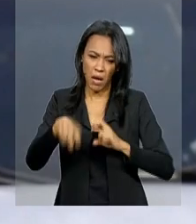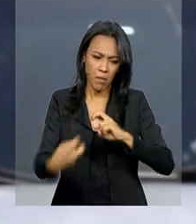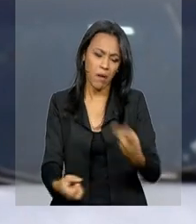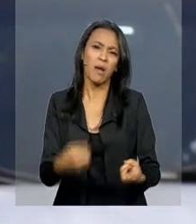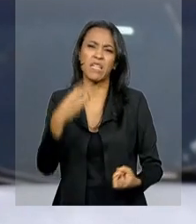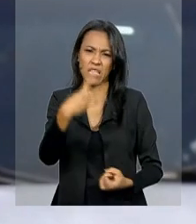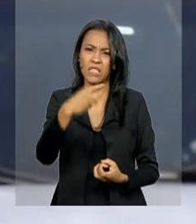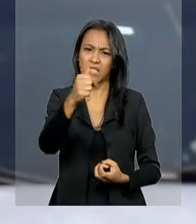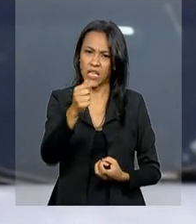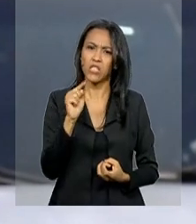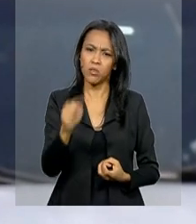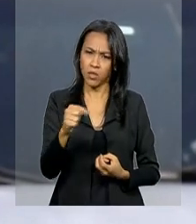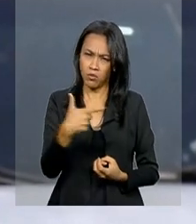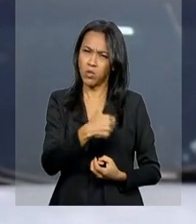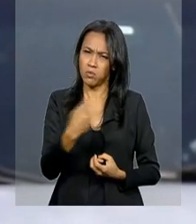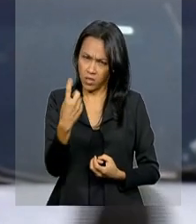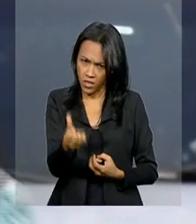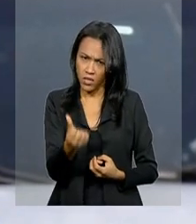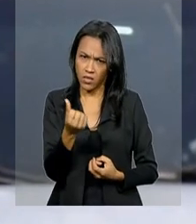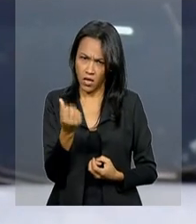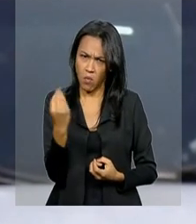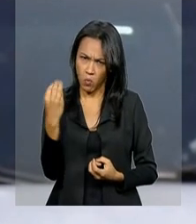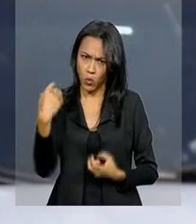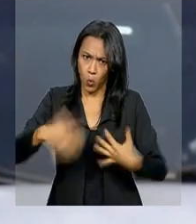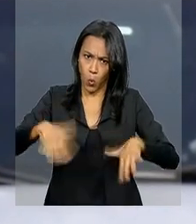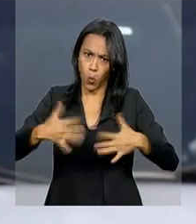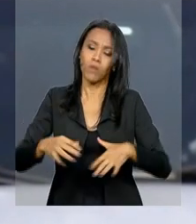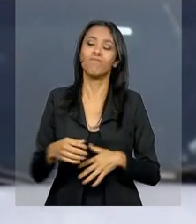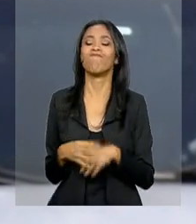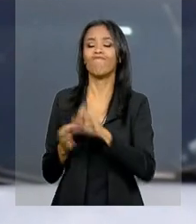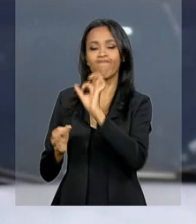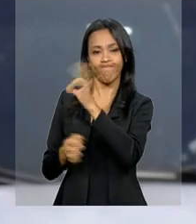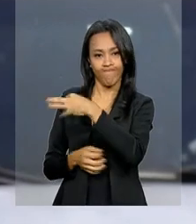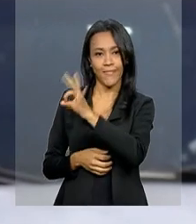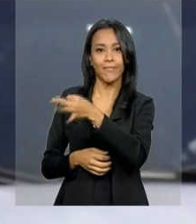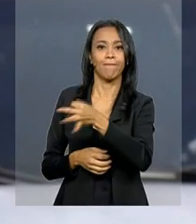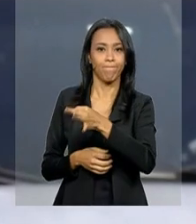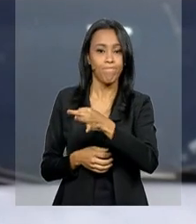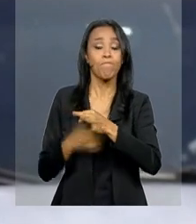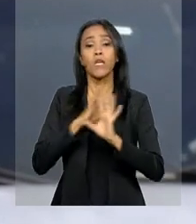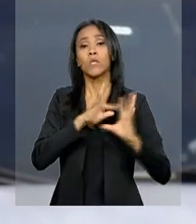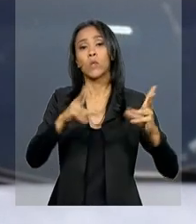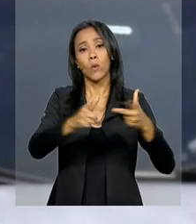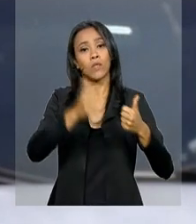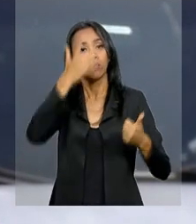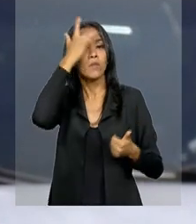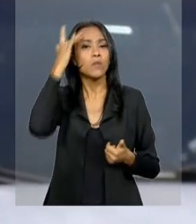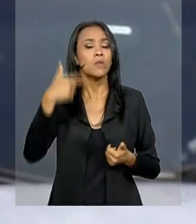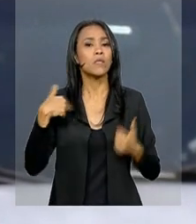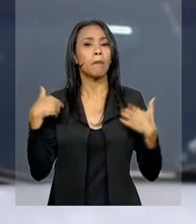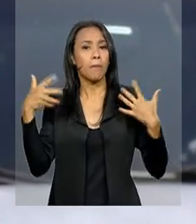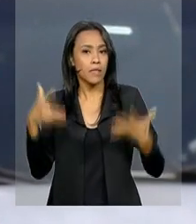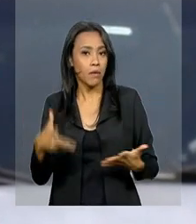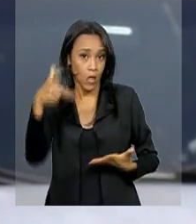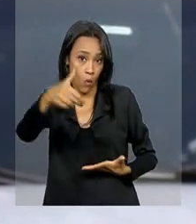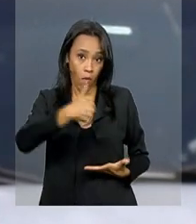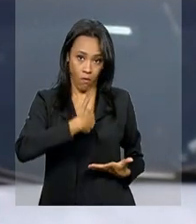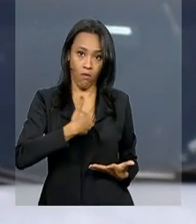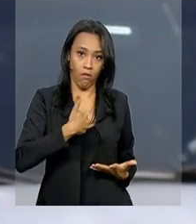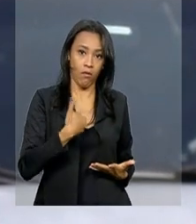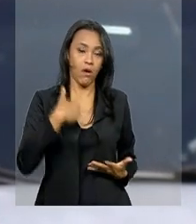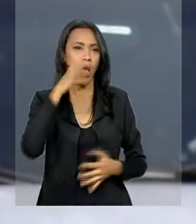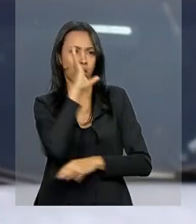37 mil em 2016. É um número bem alto, né? Exatamente. Todos os usuários que participaram, assim como eu, dessa